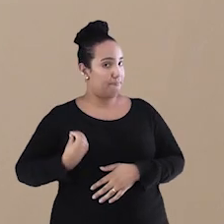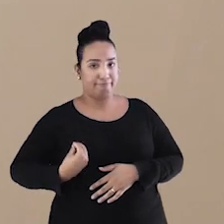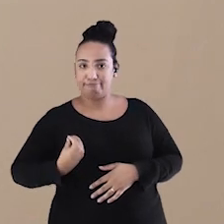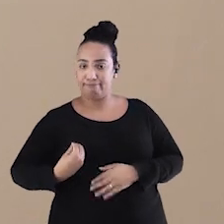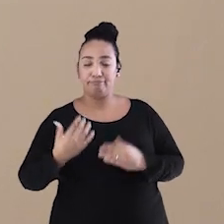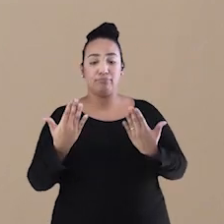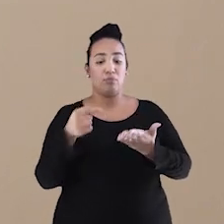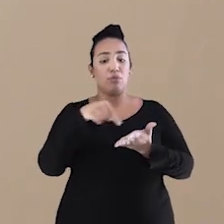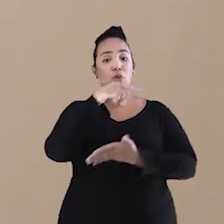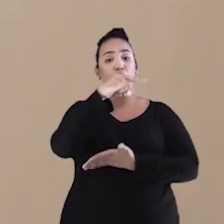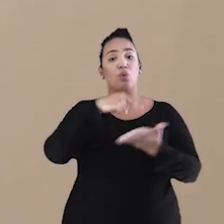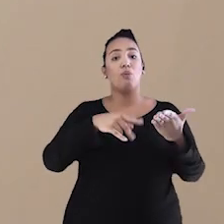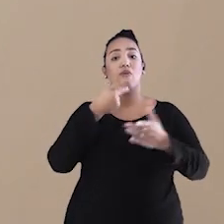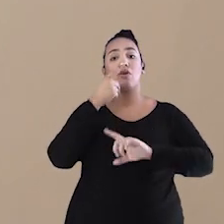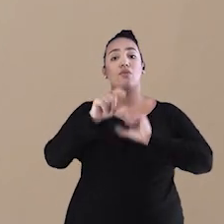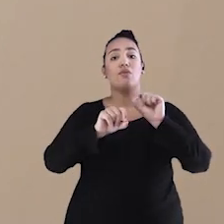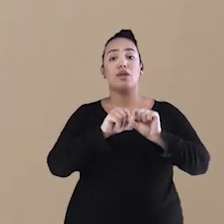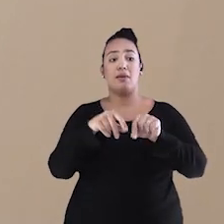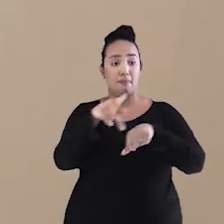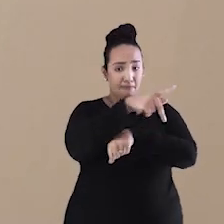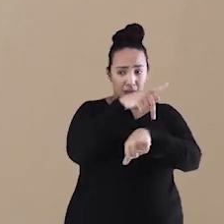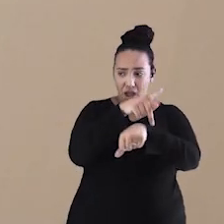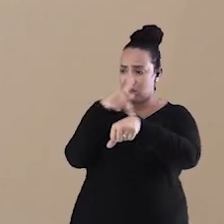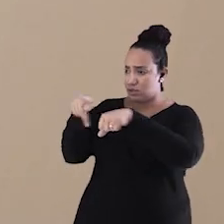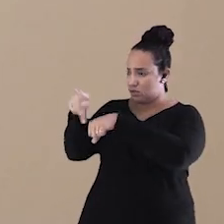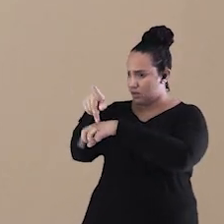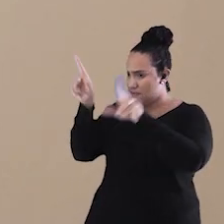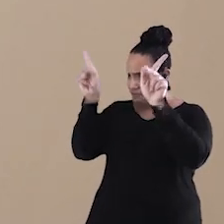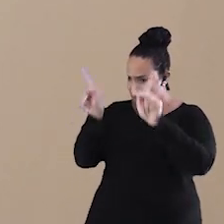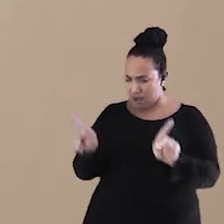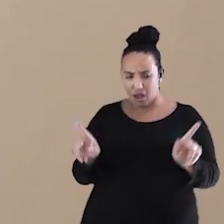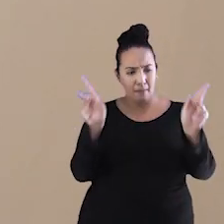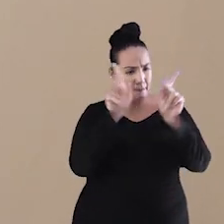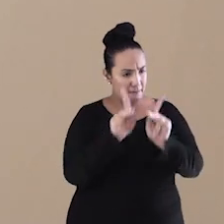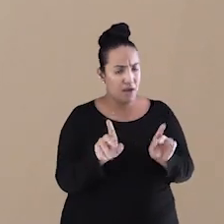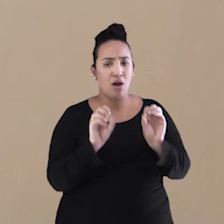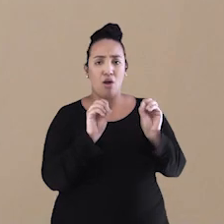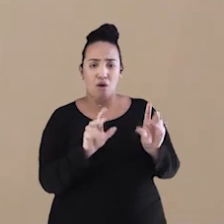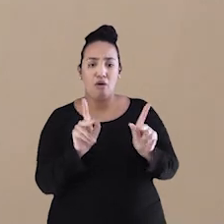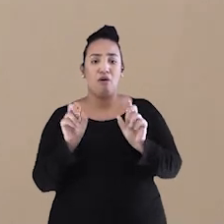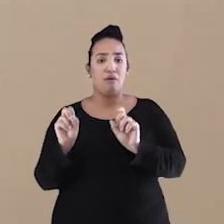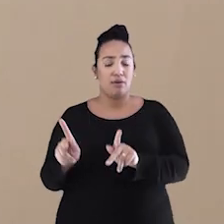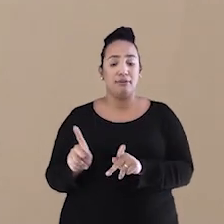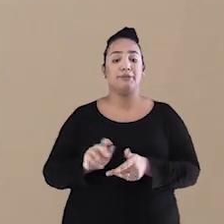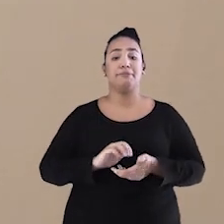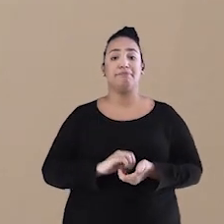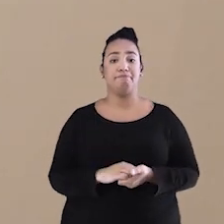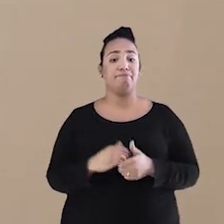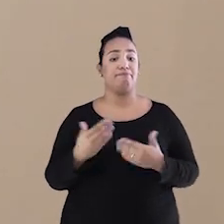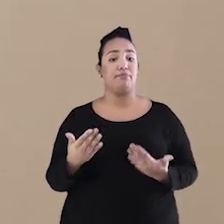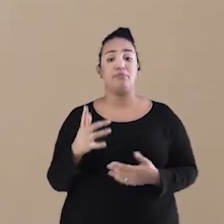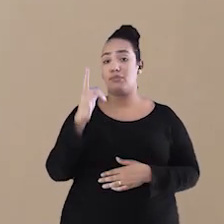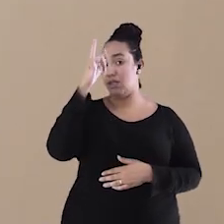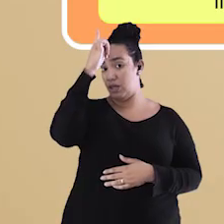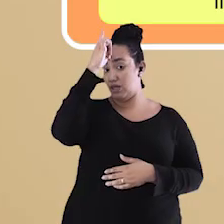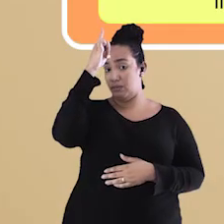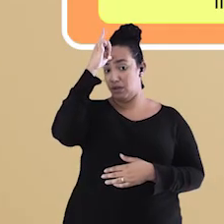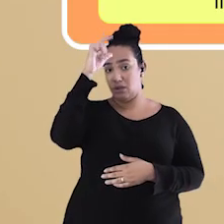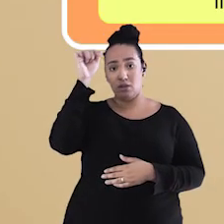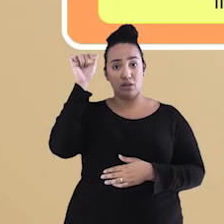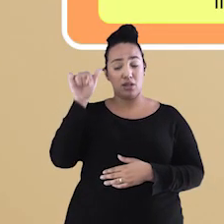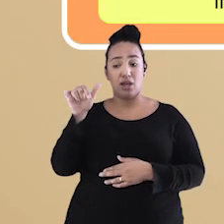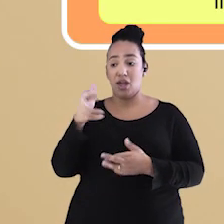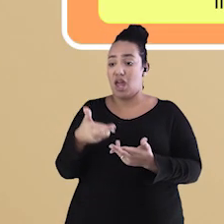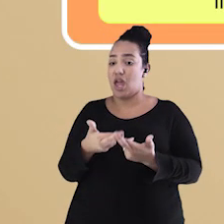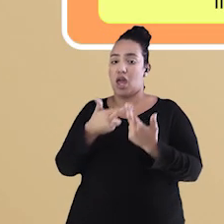presença da Alemanha. Nele ficava declarada a paz entre os países e alguns outros pontos que deram que falar.